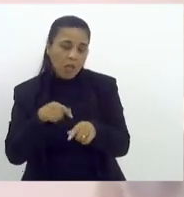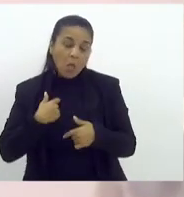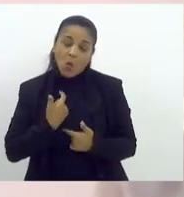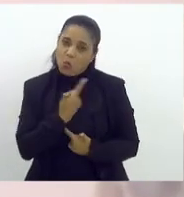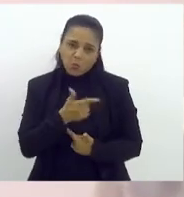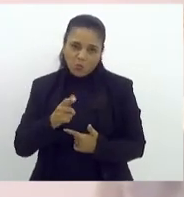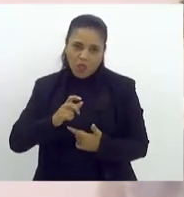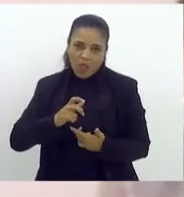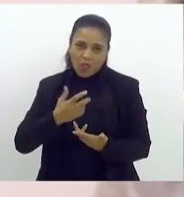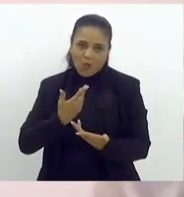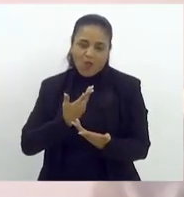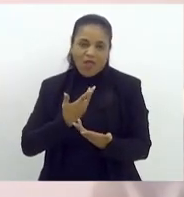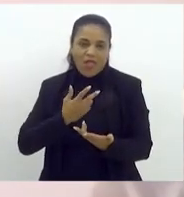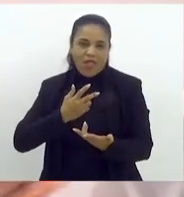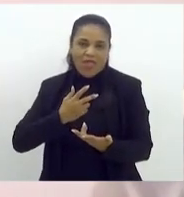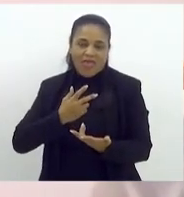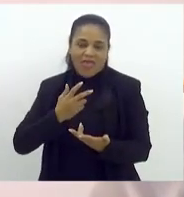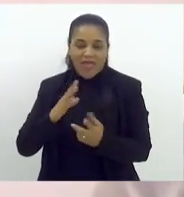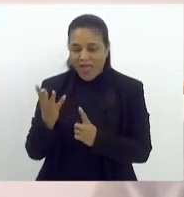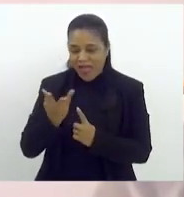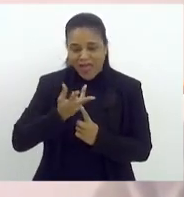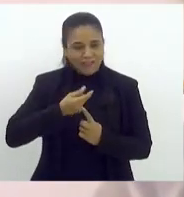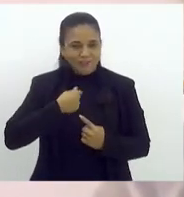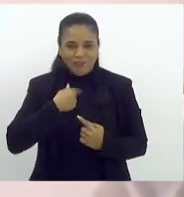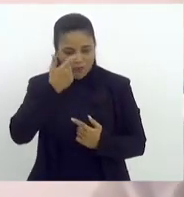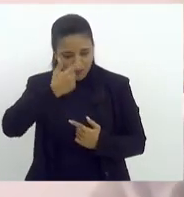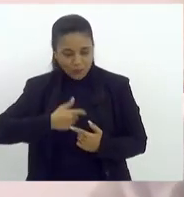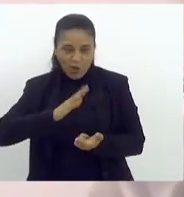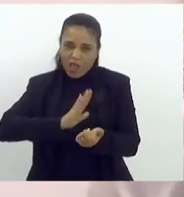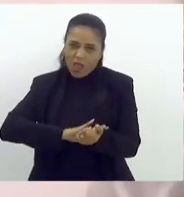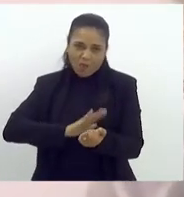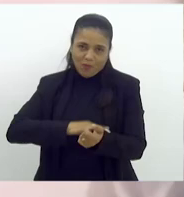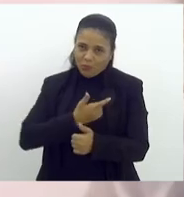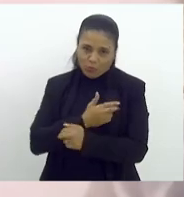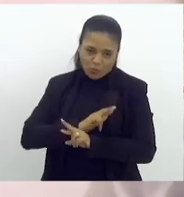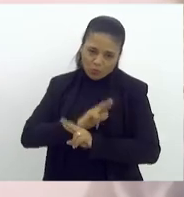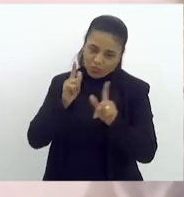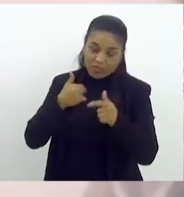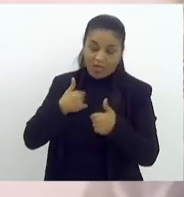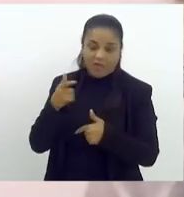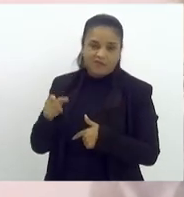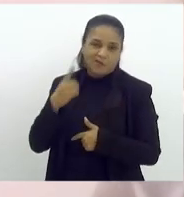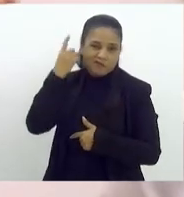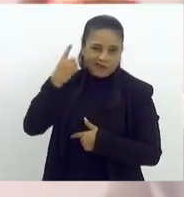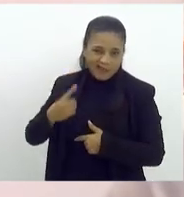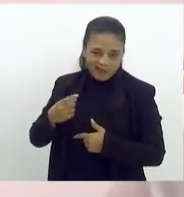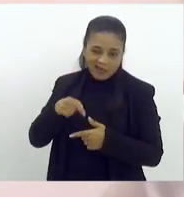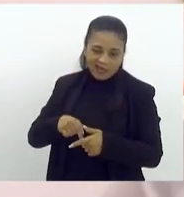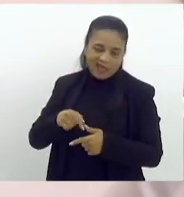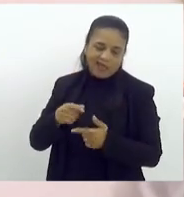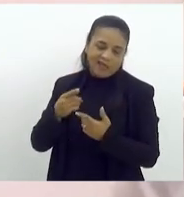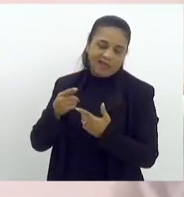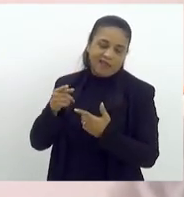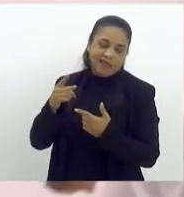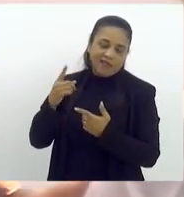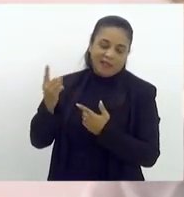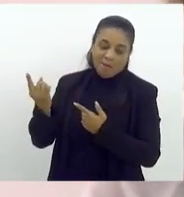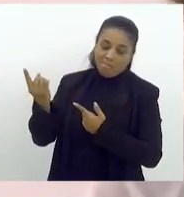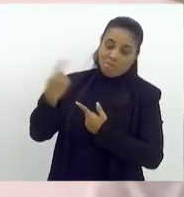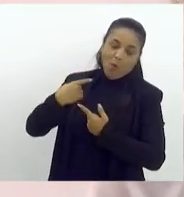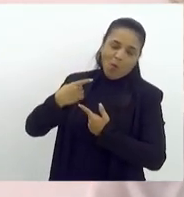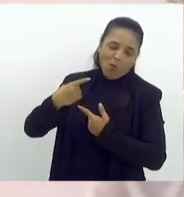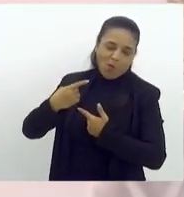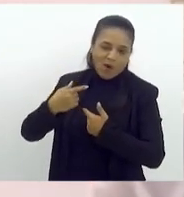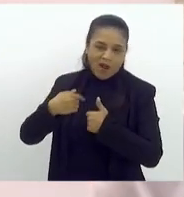artística de chegar aqui e fazer uma rima porque se eu fizer uma rima a Dani me destrói em dois tempos né